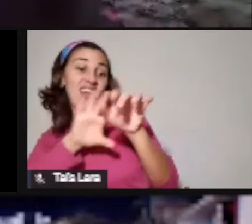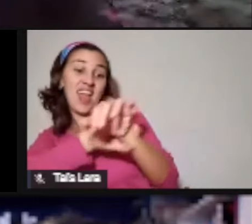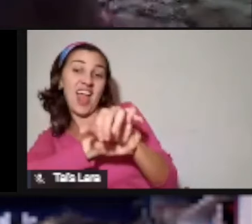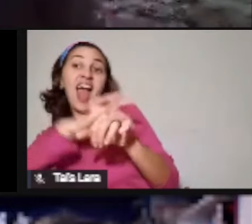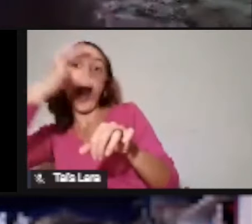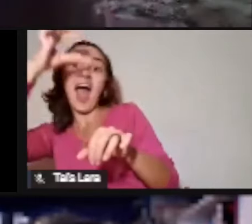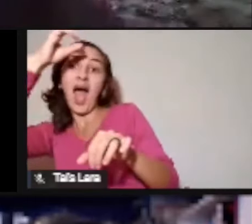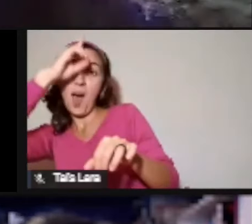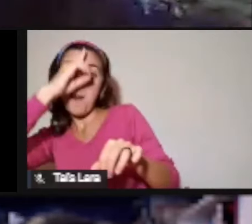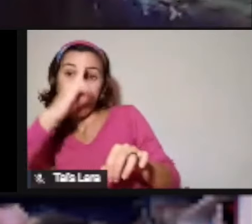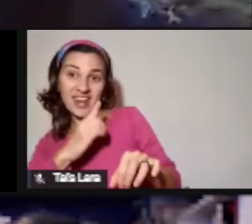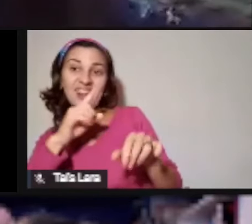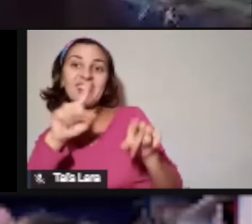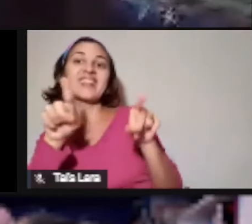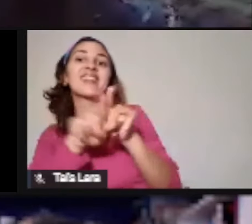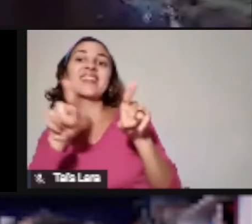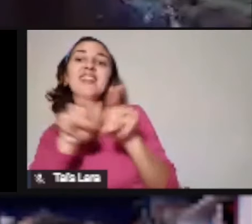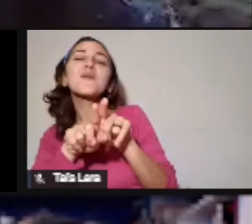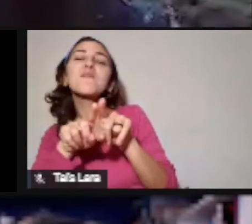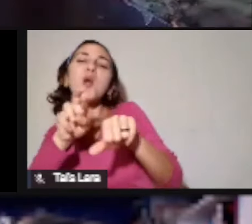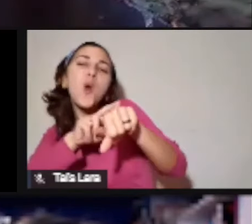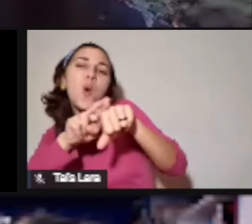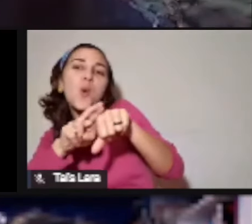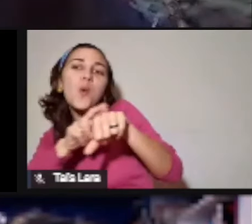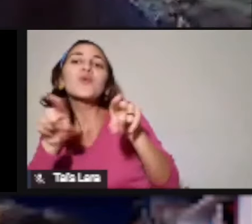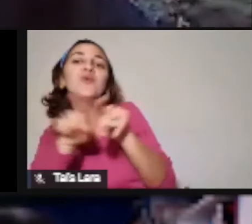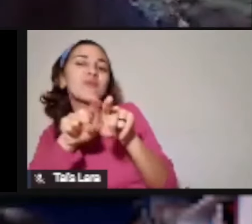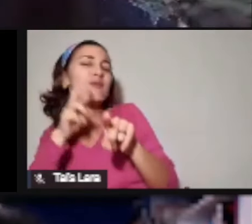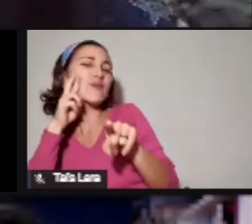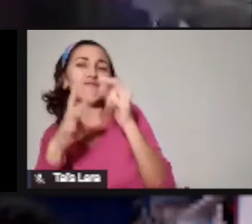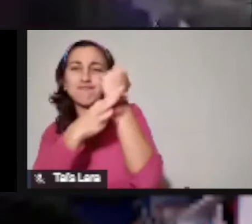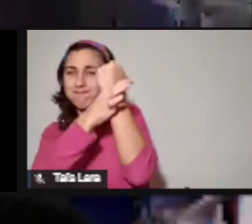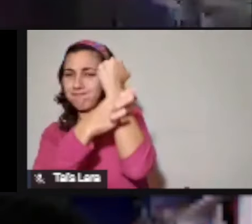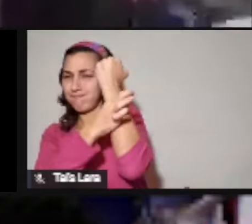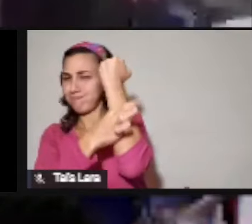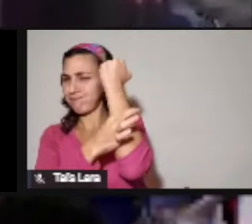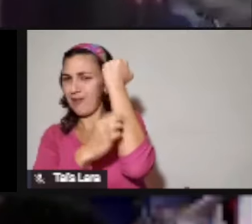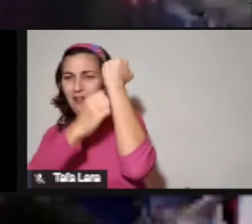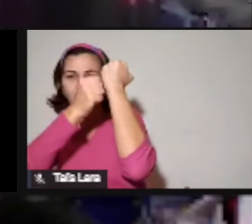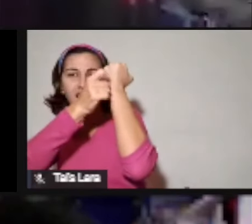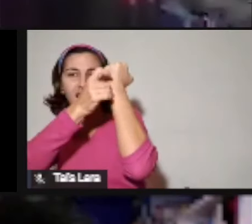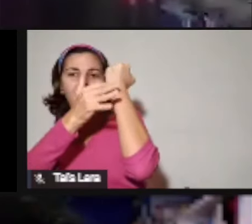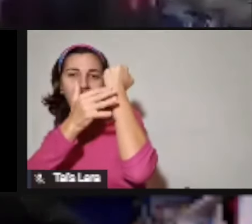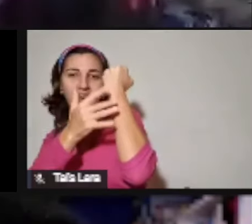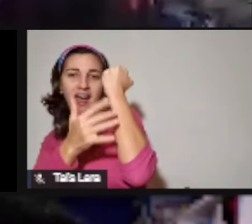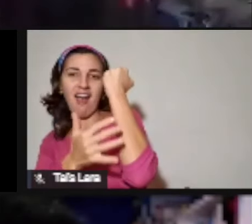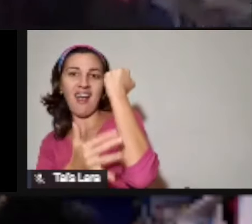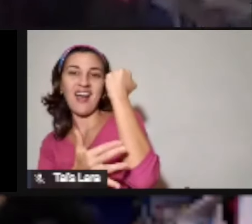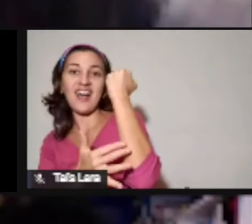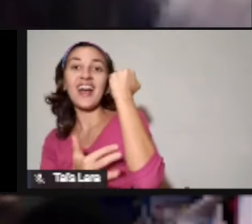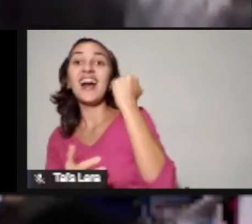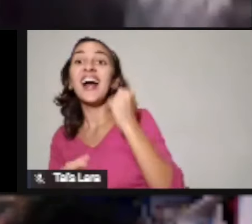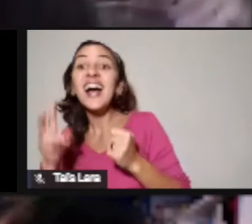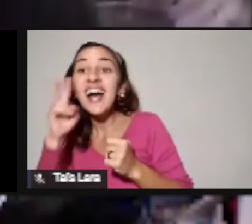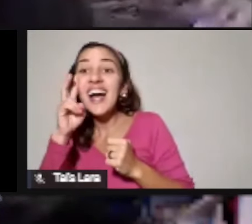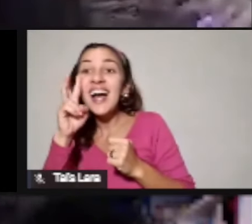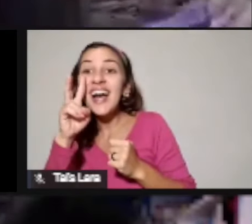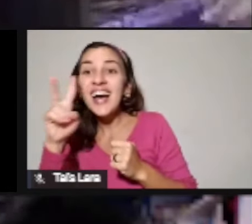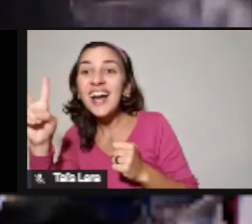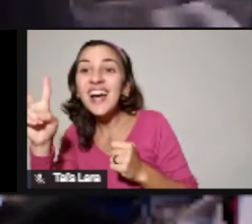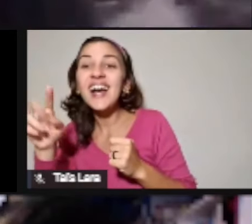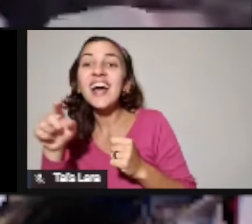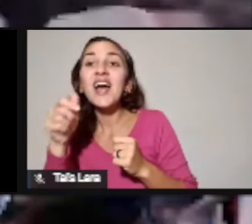meu punho amarradas aqui. Está bem colorido o meu punho com as fitinhas. E eu achei lindo que a Bruna também estava, isso não foi